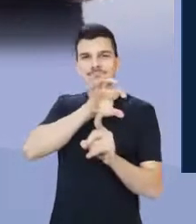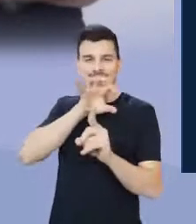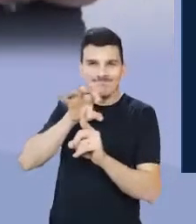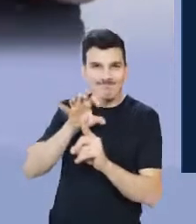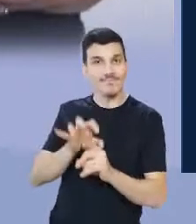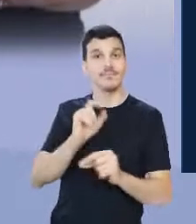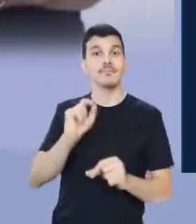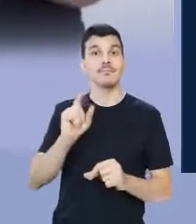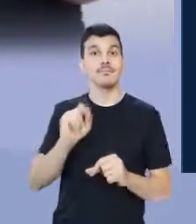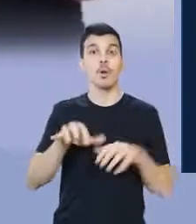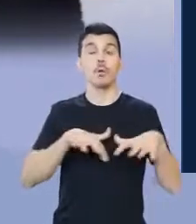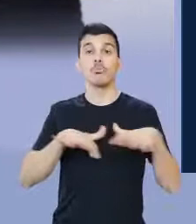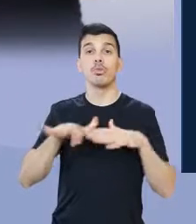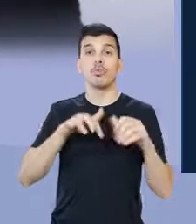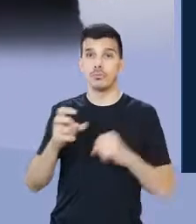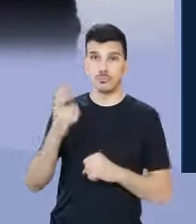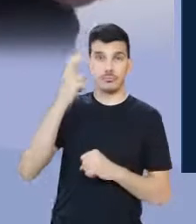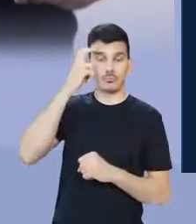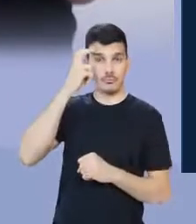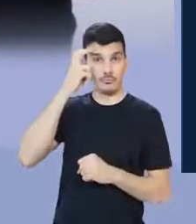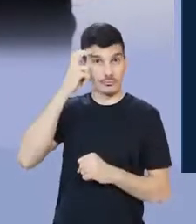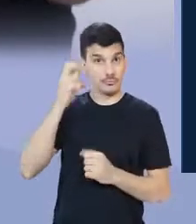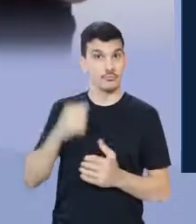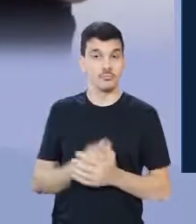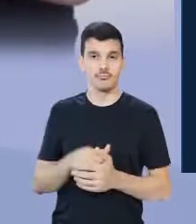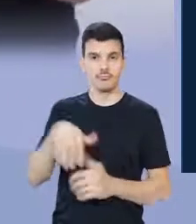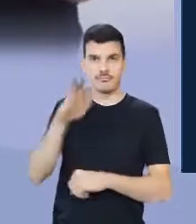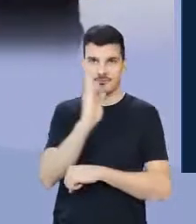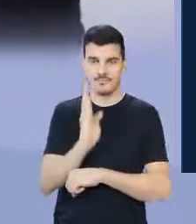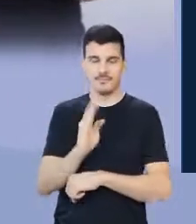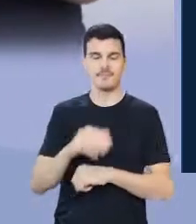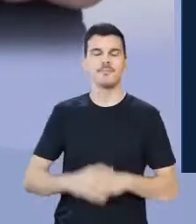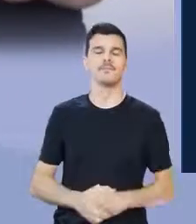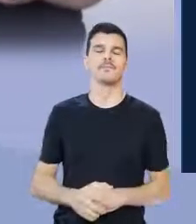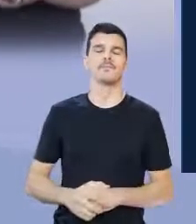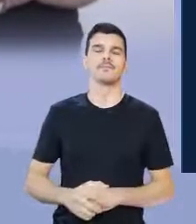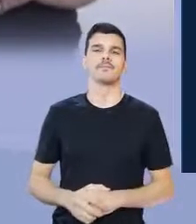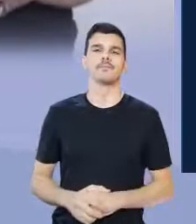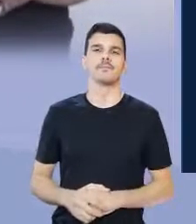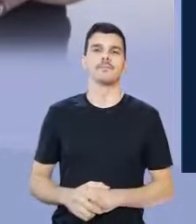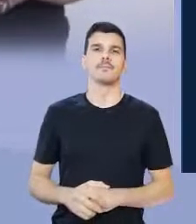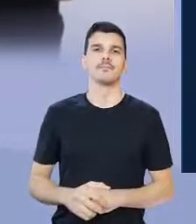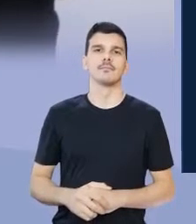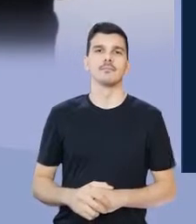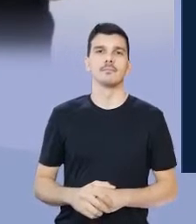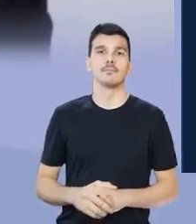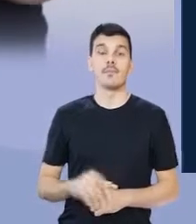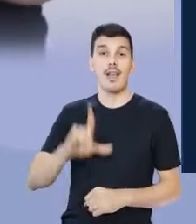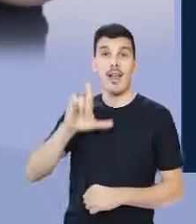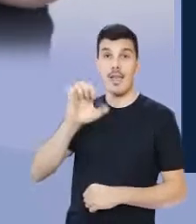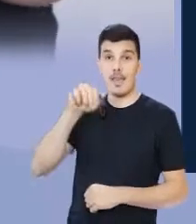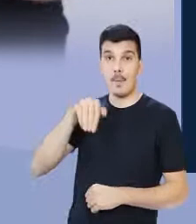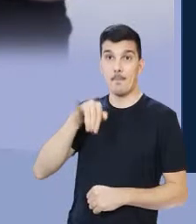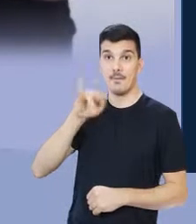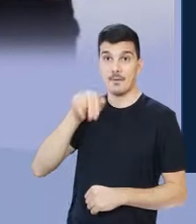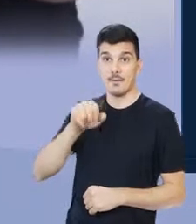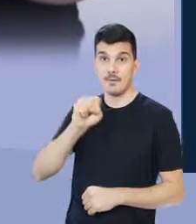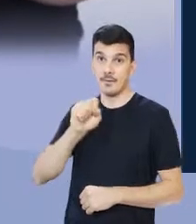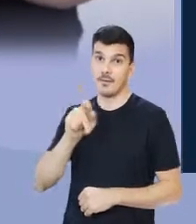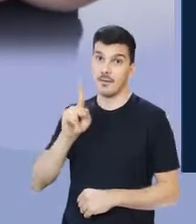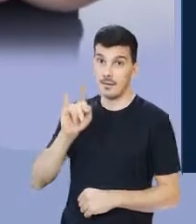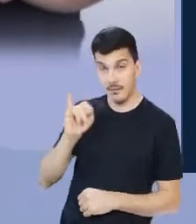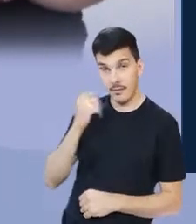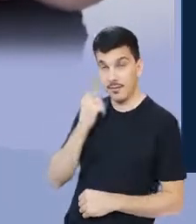profundamente influenciadas por movimentos culturais no país. Paulo Leminski, um